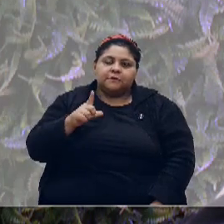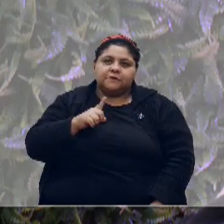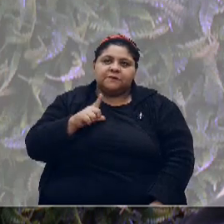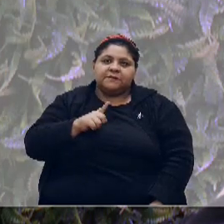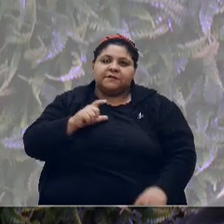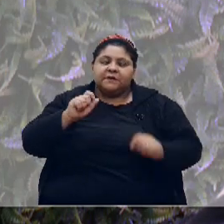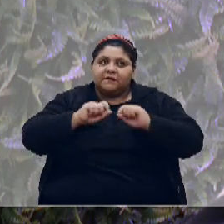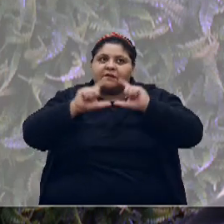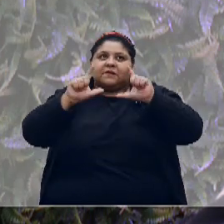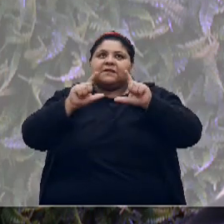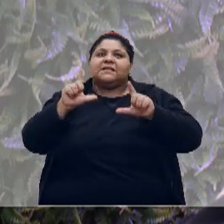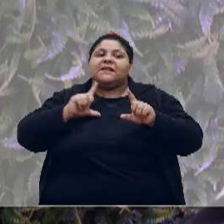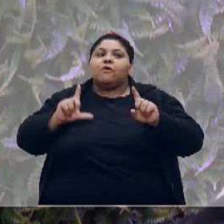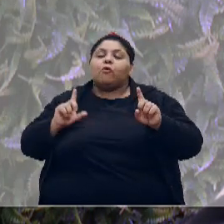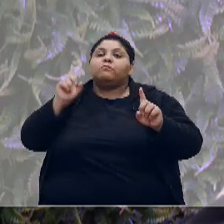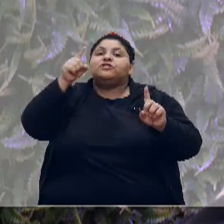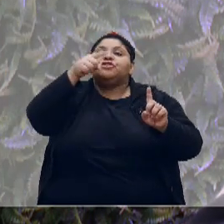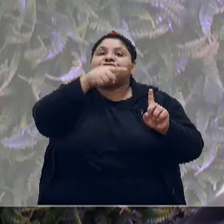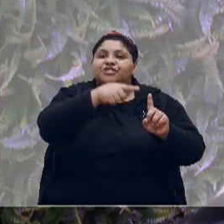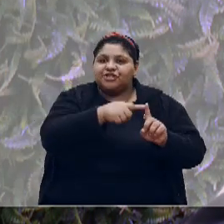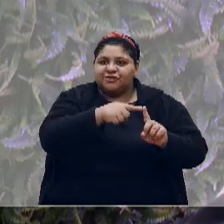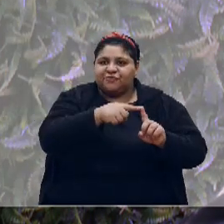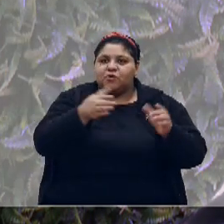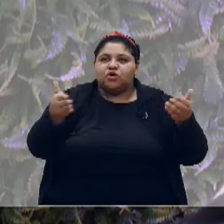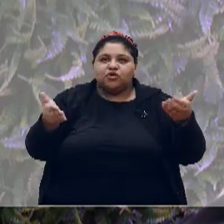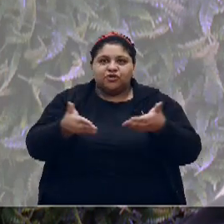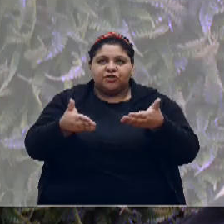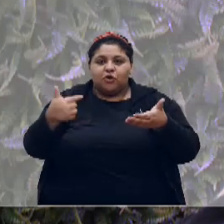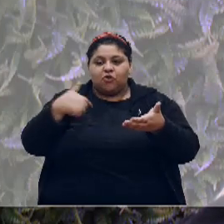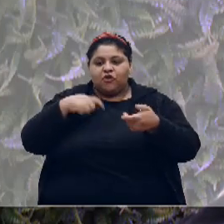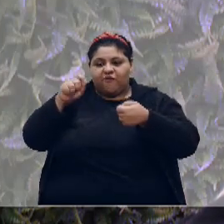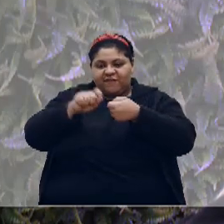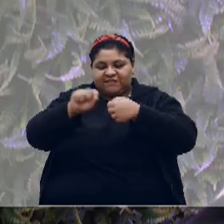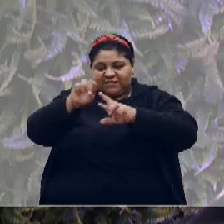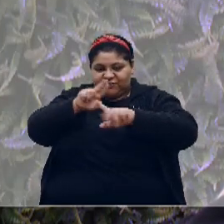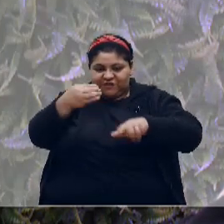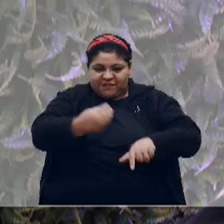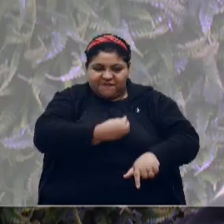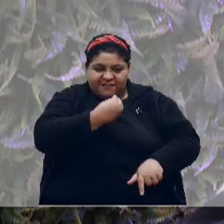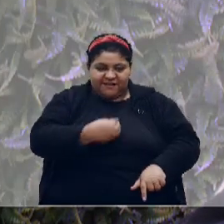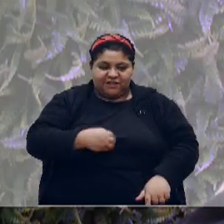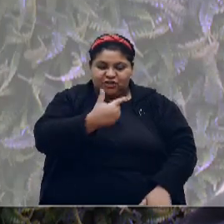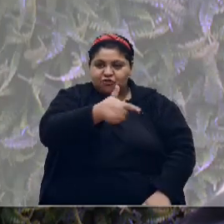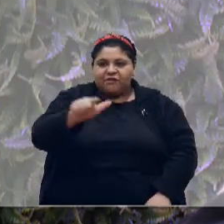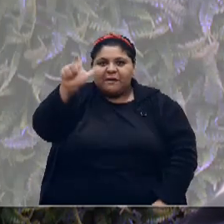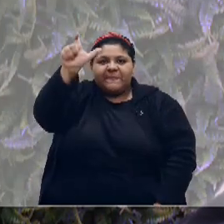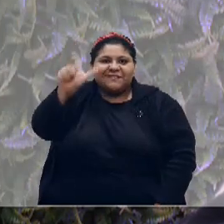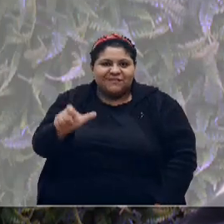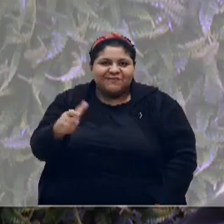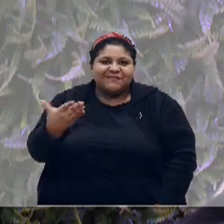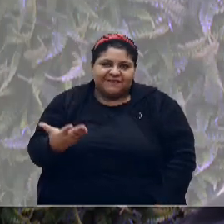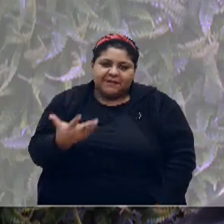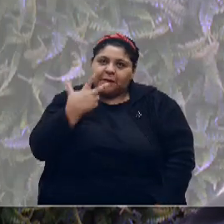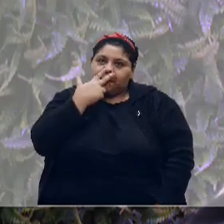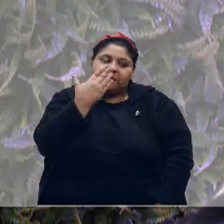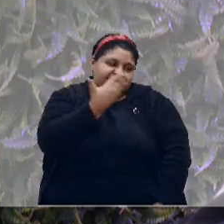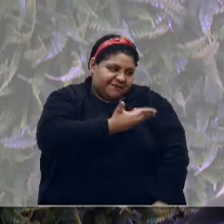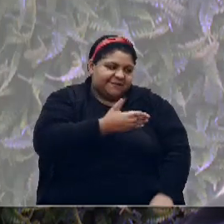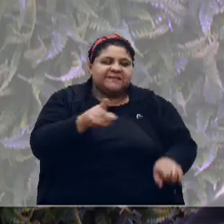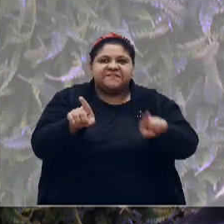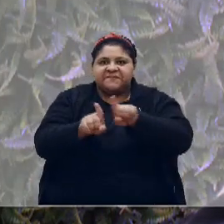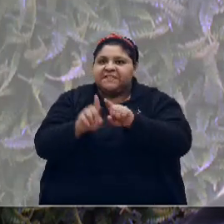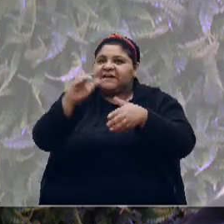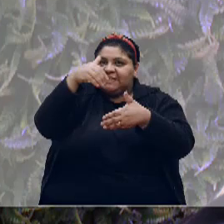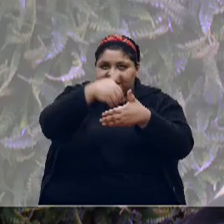com a intenção de hoje eu vou fazer a diferença na vida de alguém. Então, do mesmo modo que as meninas, dentro do